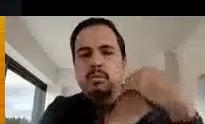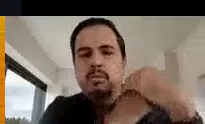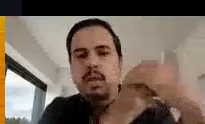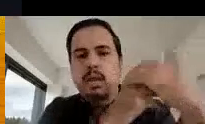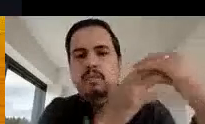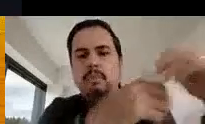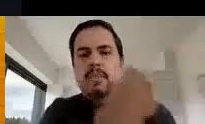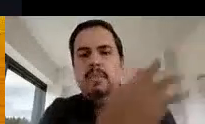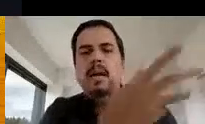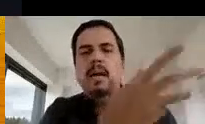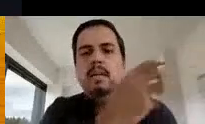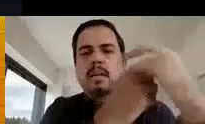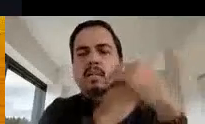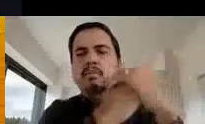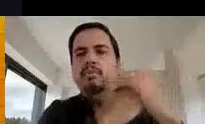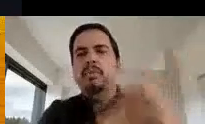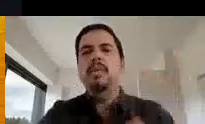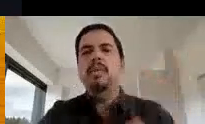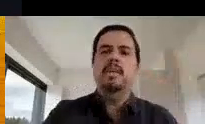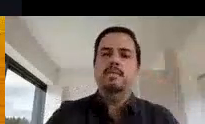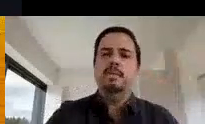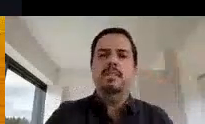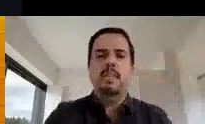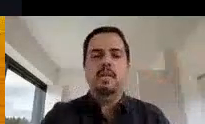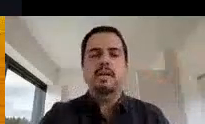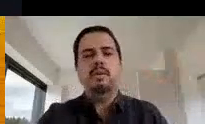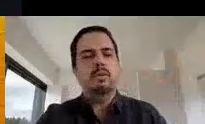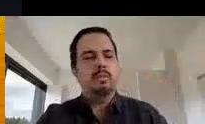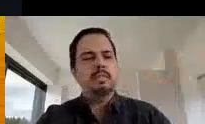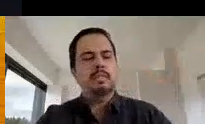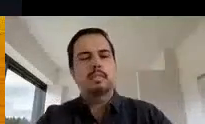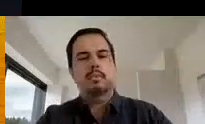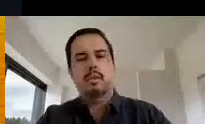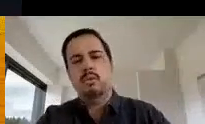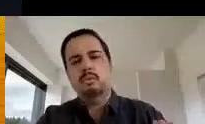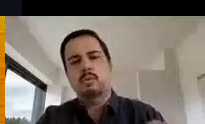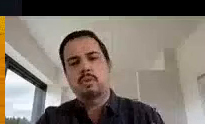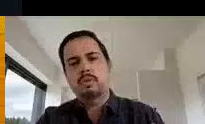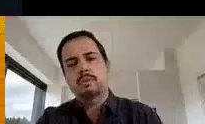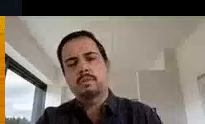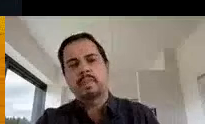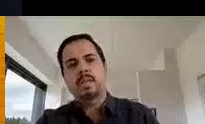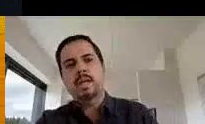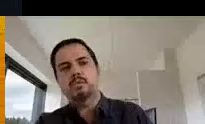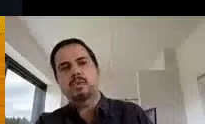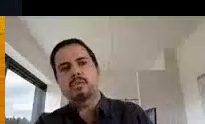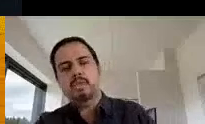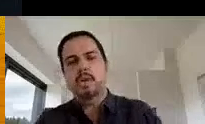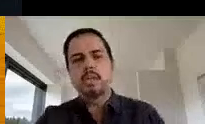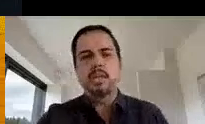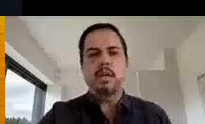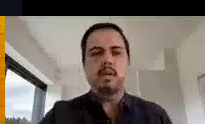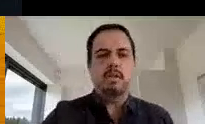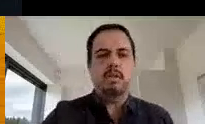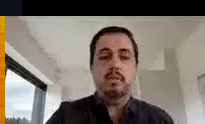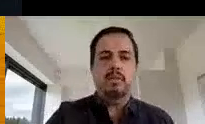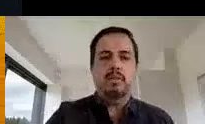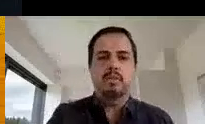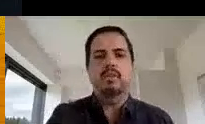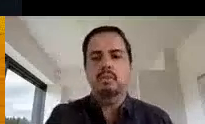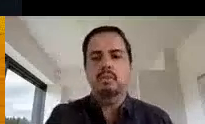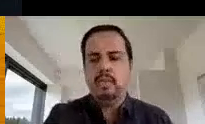de conteúdo, claro que você vai impactar nos clientes, você vai entregar um valor, mas isso é uma coisa razoavelmente